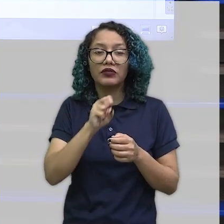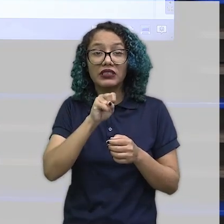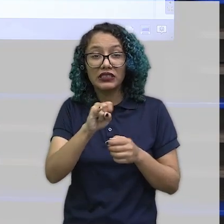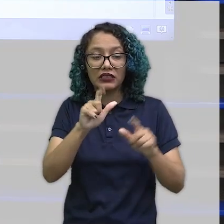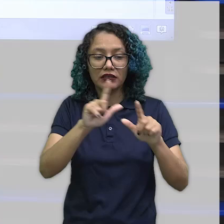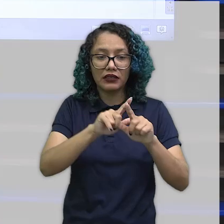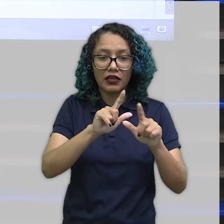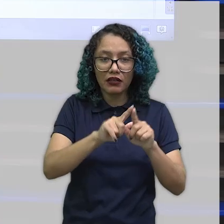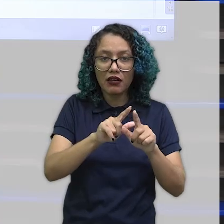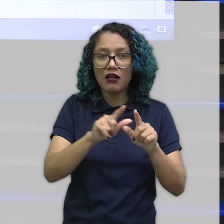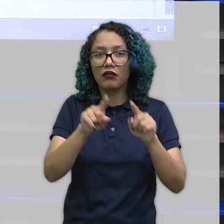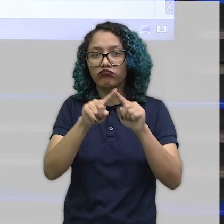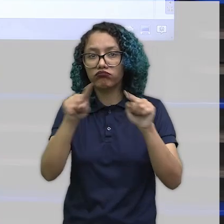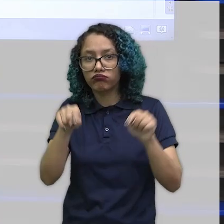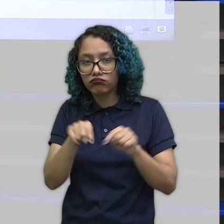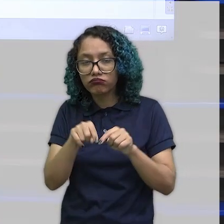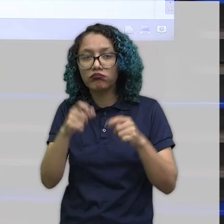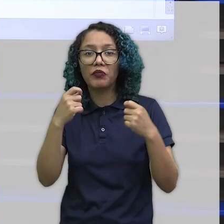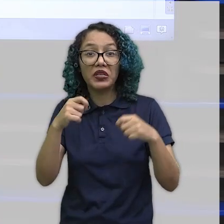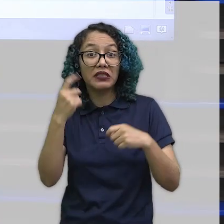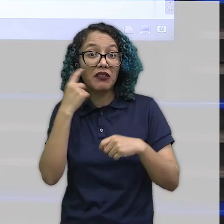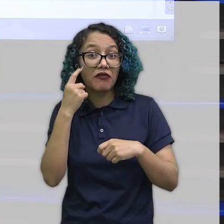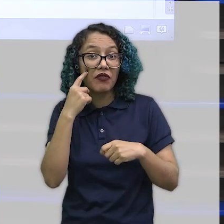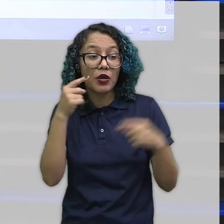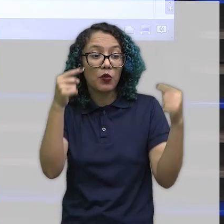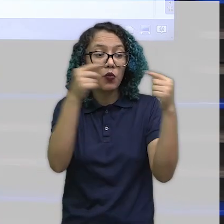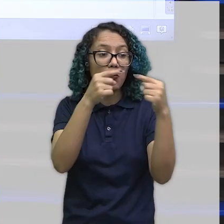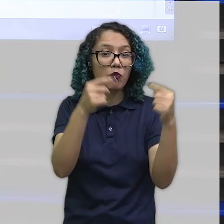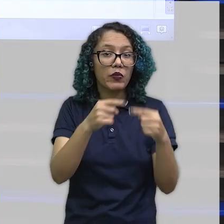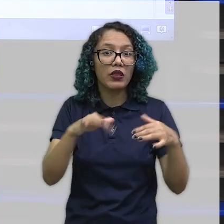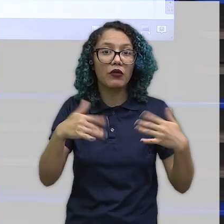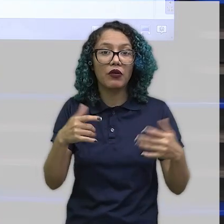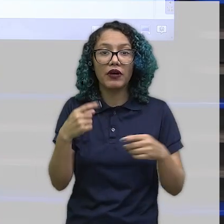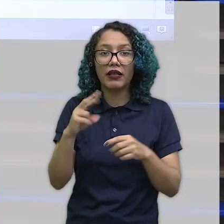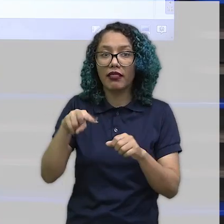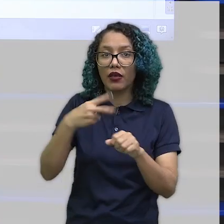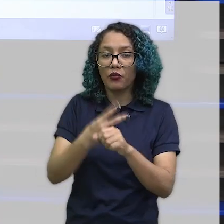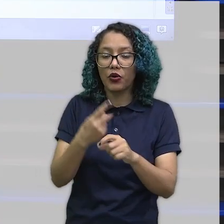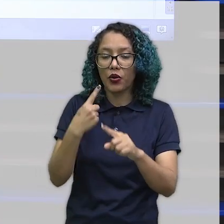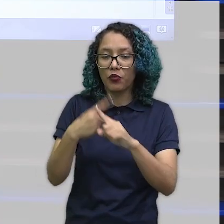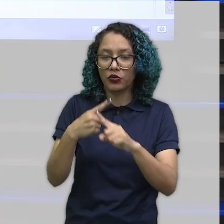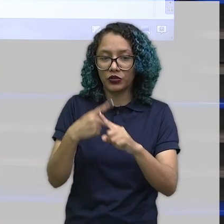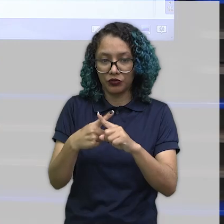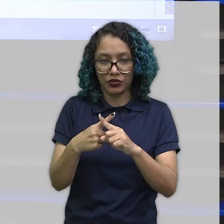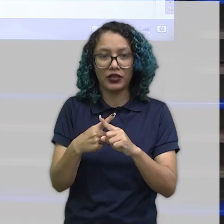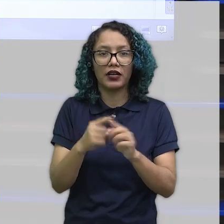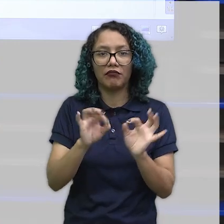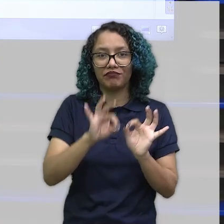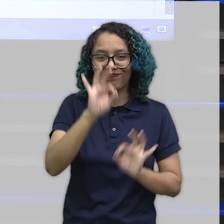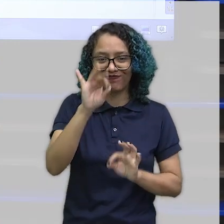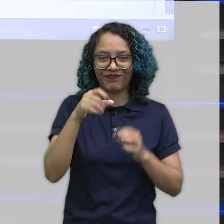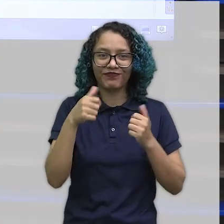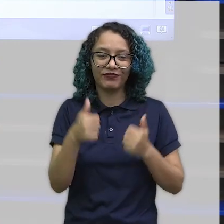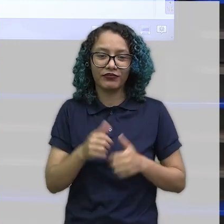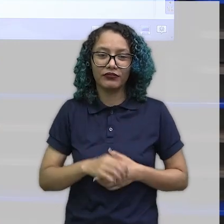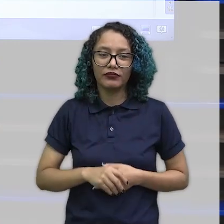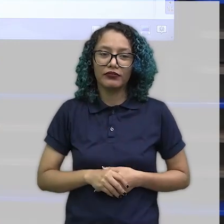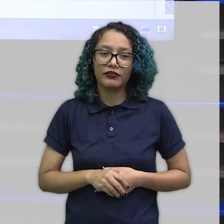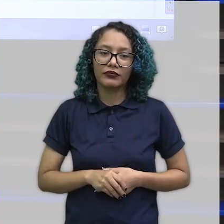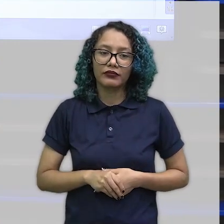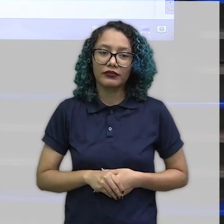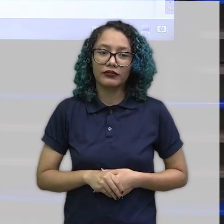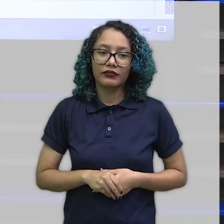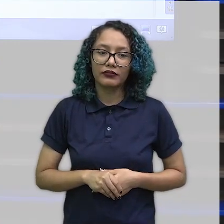triângulo, um quadrado, um hexágono e assim por diante, tá certo? E depois vai multiplicar por essa altura, ok?